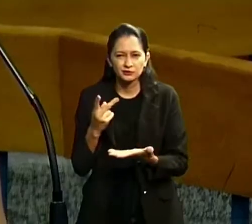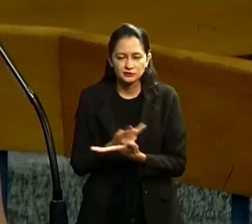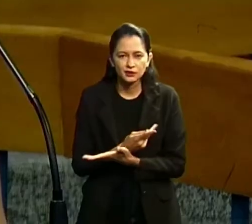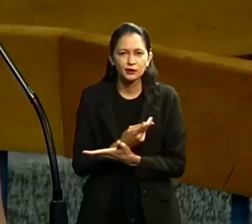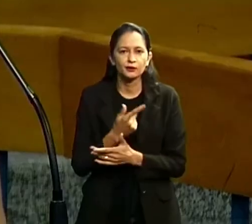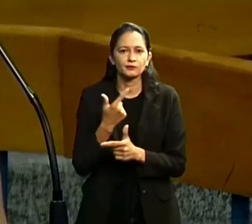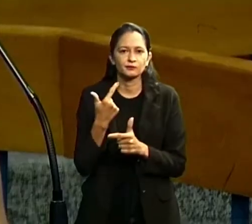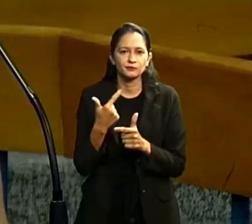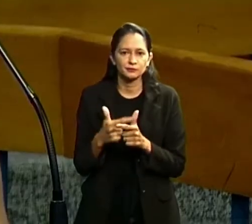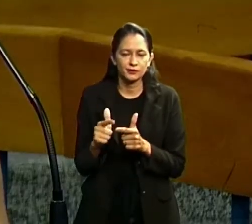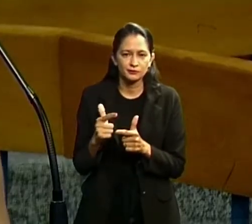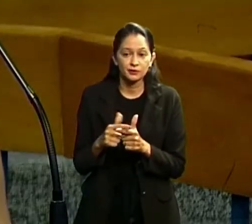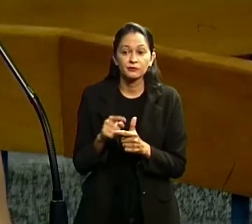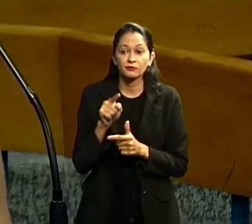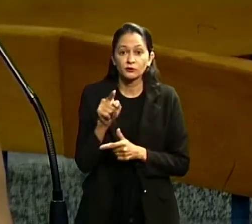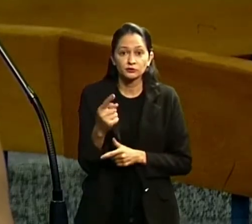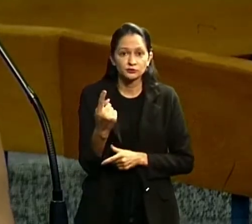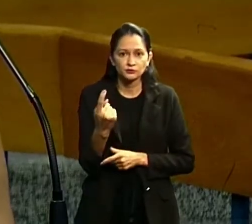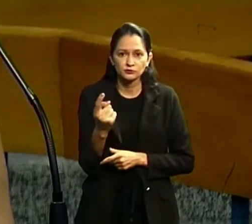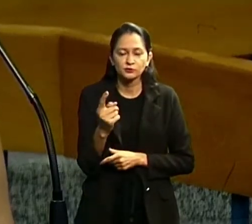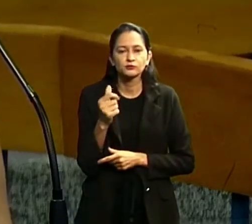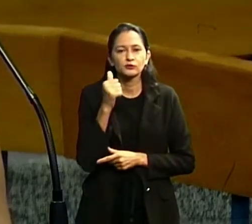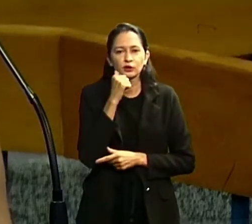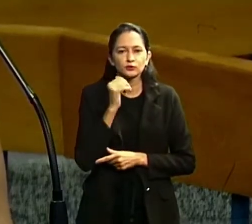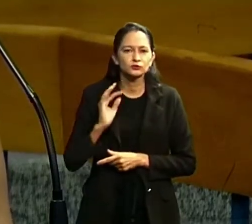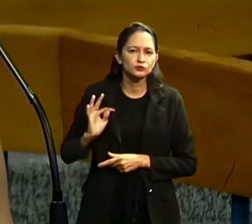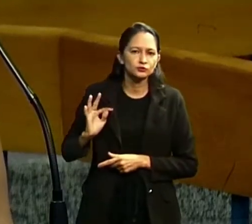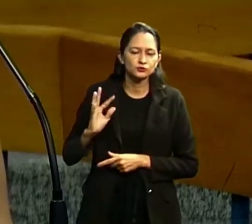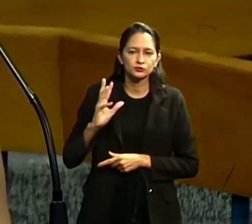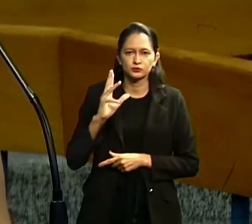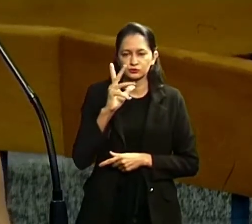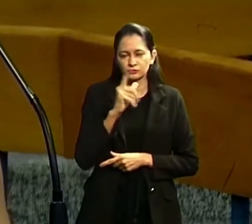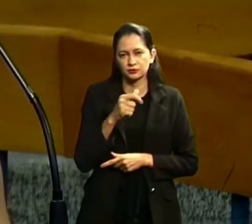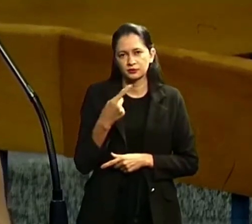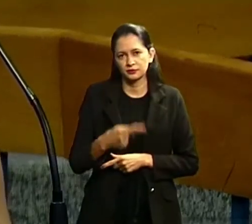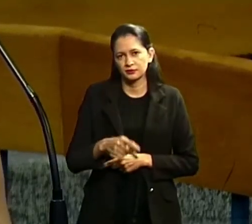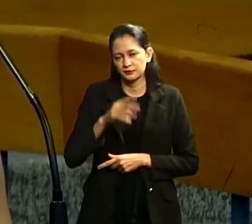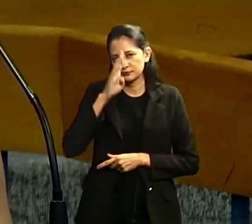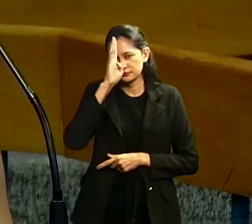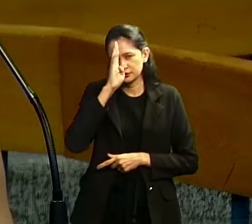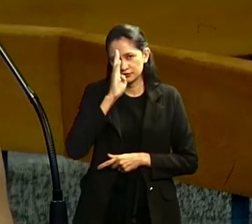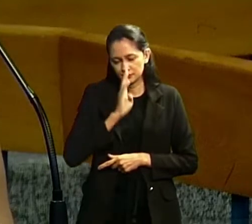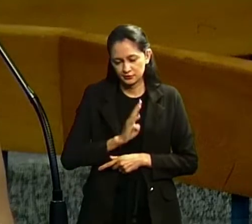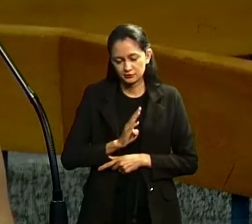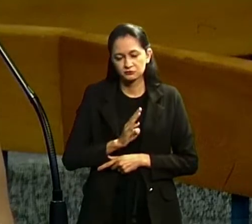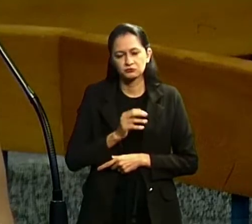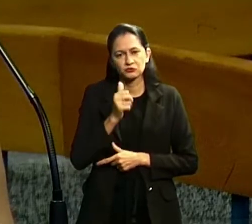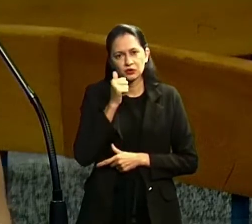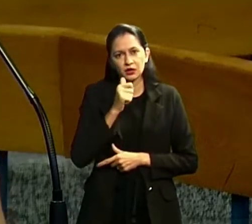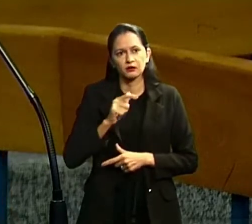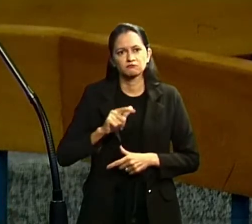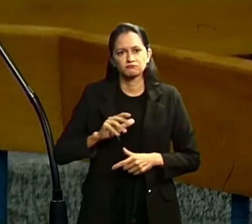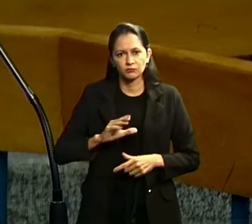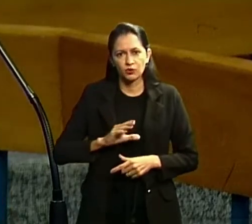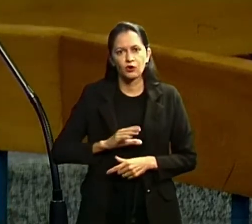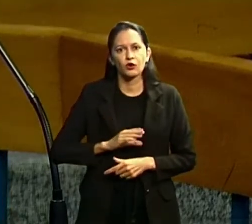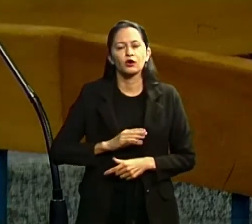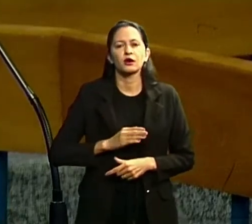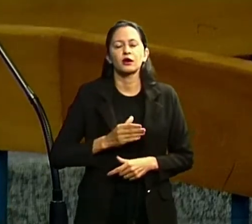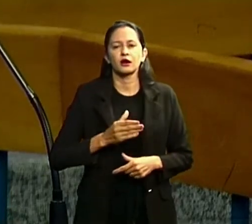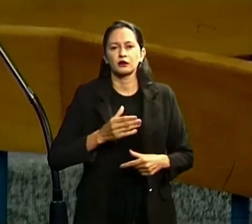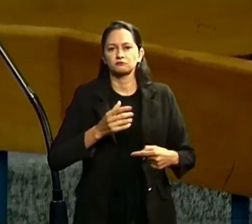ocorrido e, sobretudo, com todas as mulheres brasileiras, principalmente aquelas que são destemidas e enfrentam o